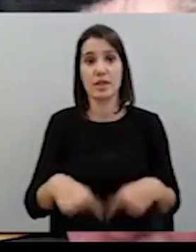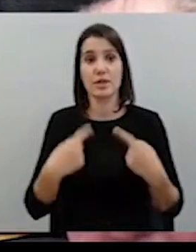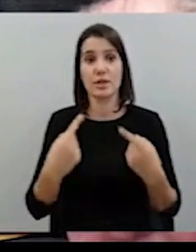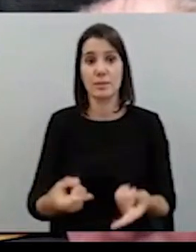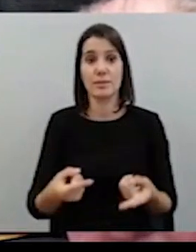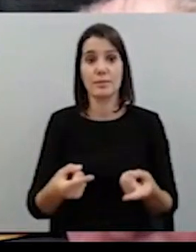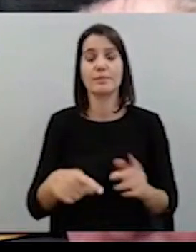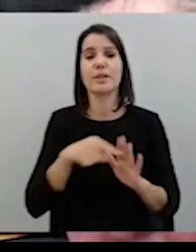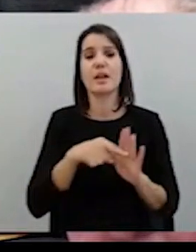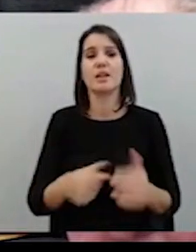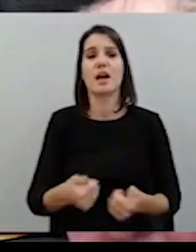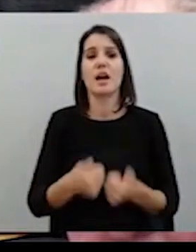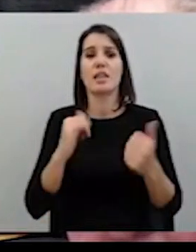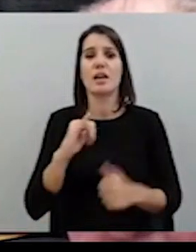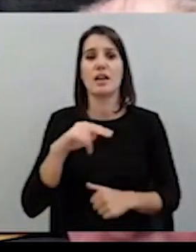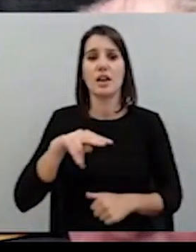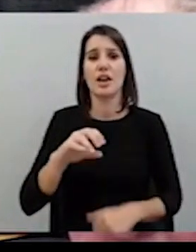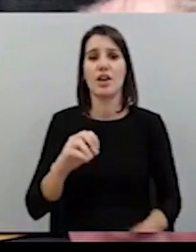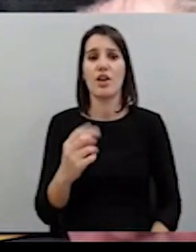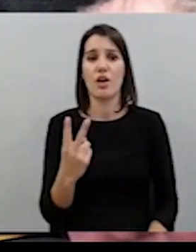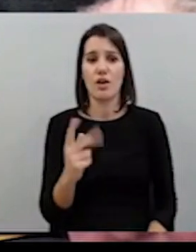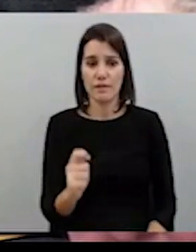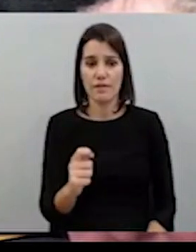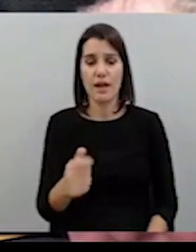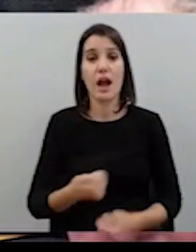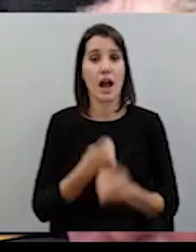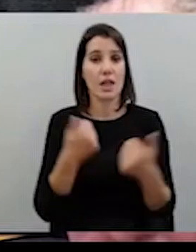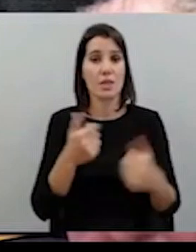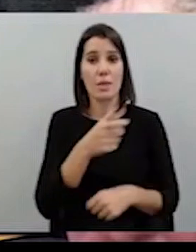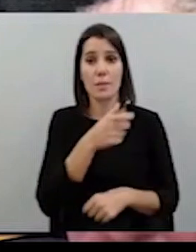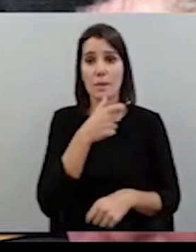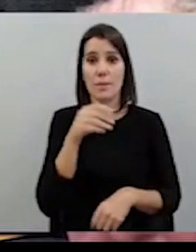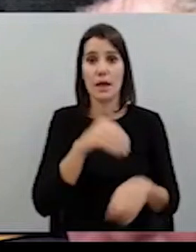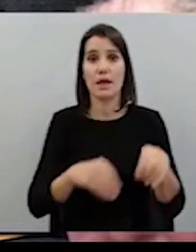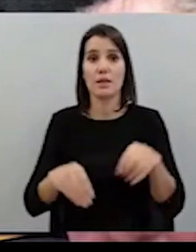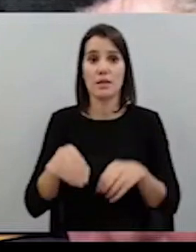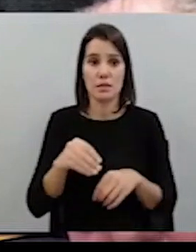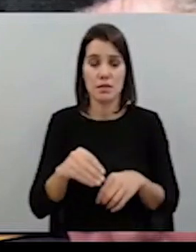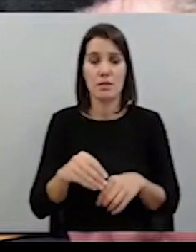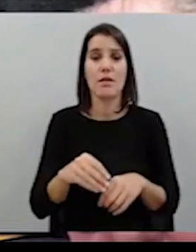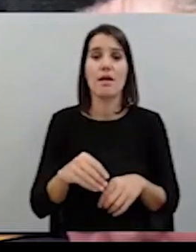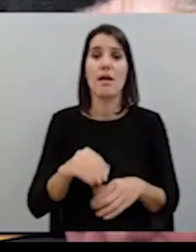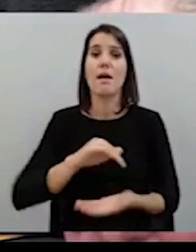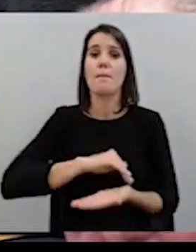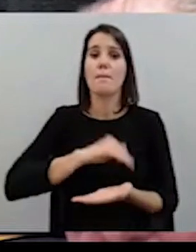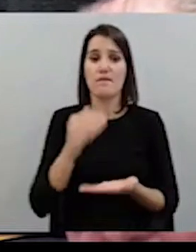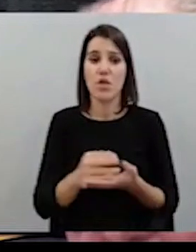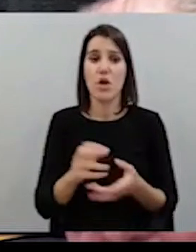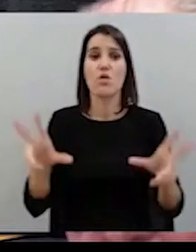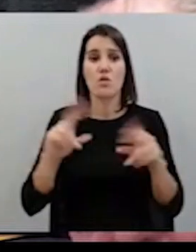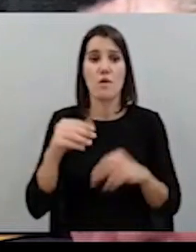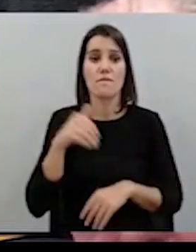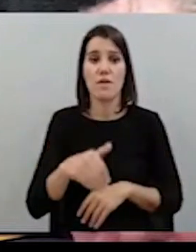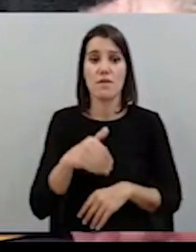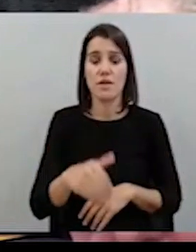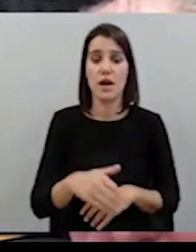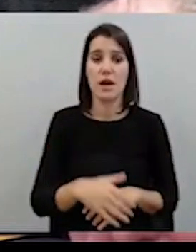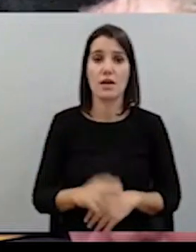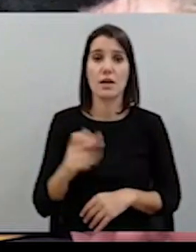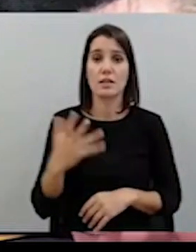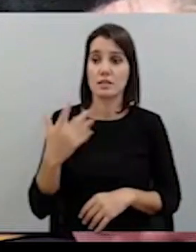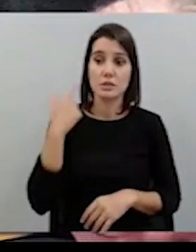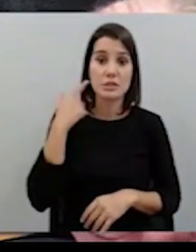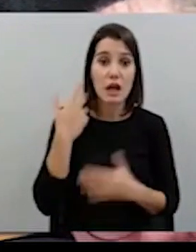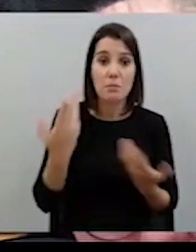INOV ter vencido com a promessa eleitoral de que a ADO teria um novo pavilhão. Ora, 5 anos passados e nem a garantia